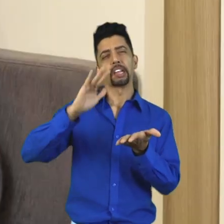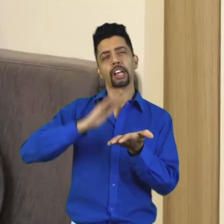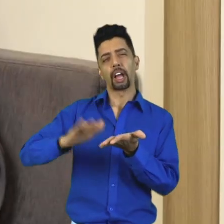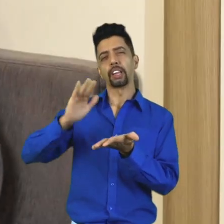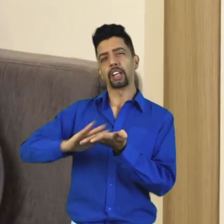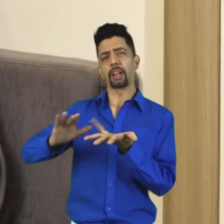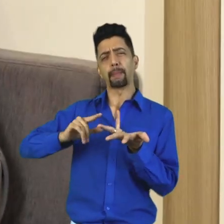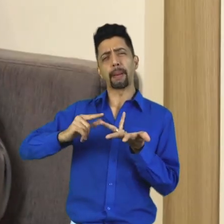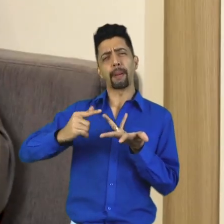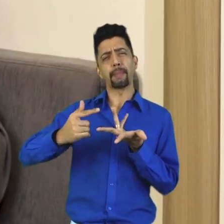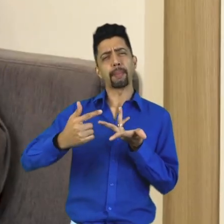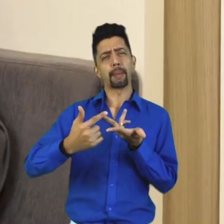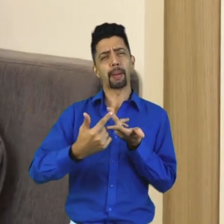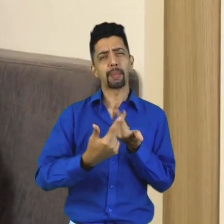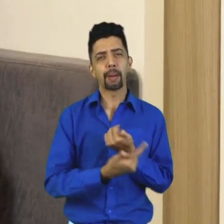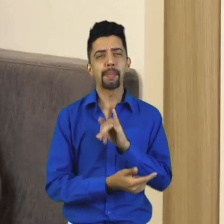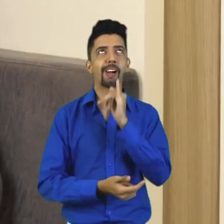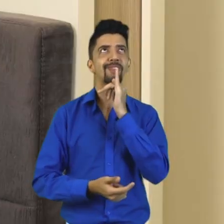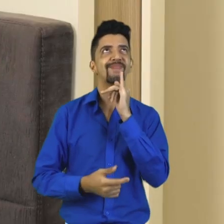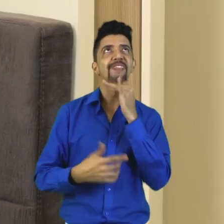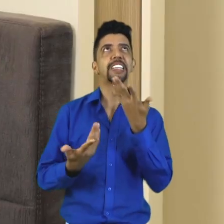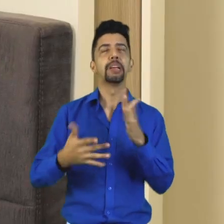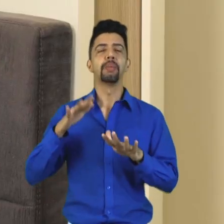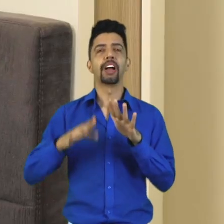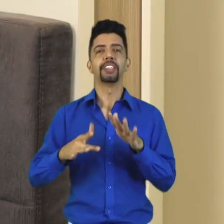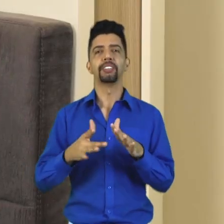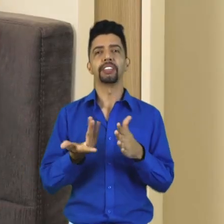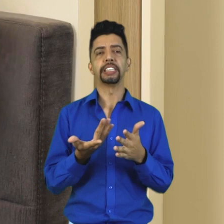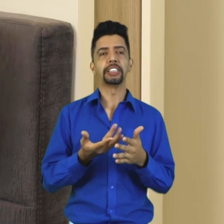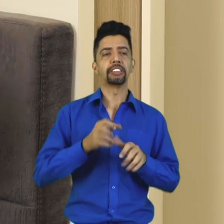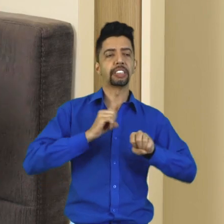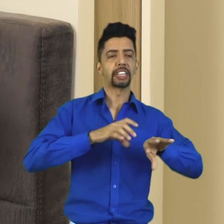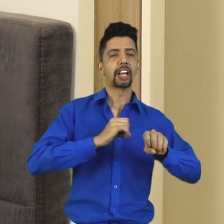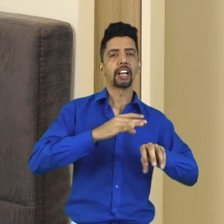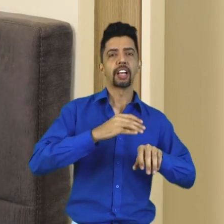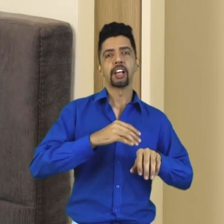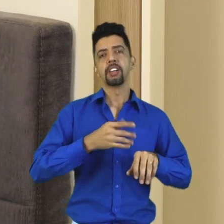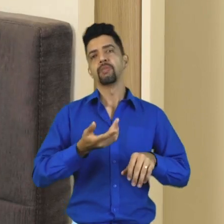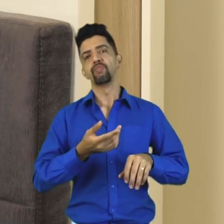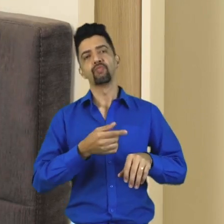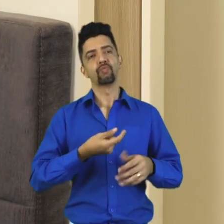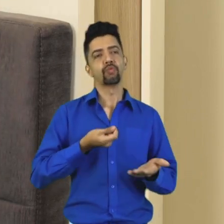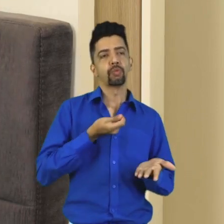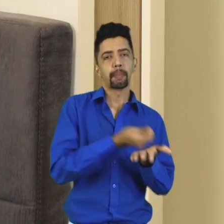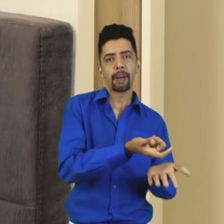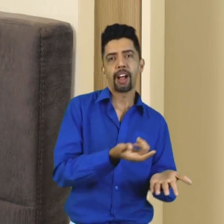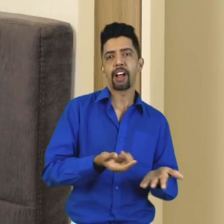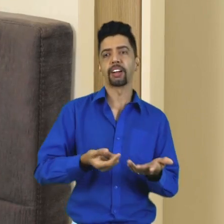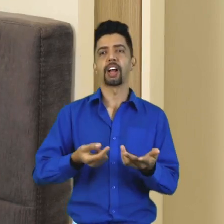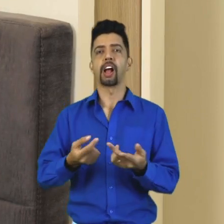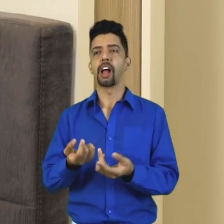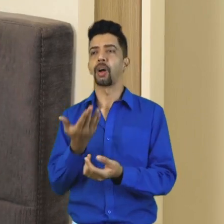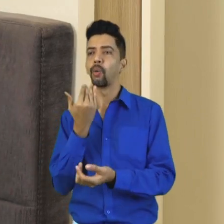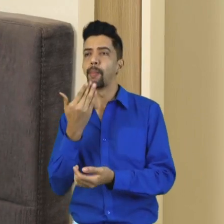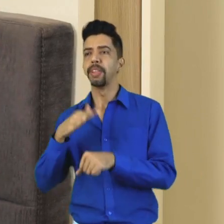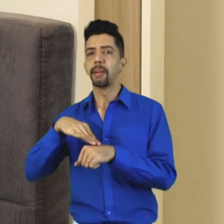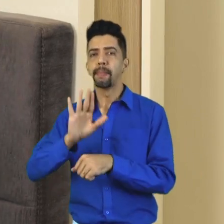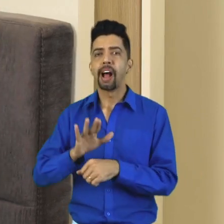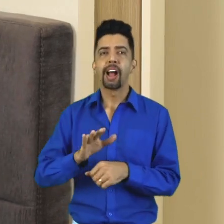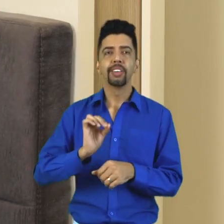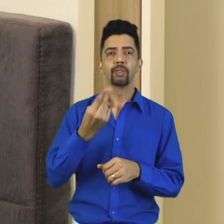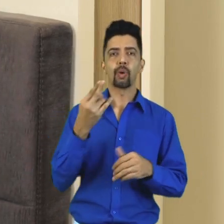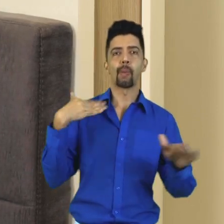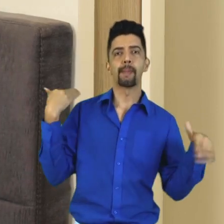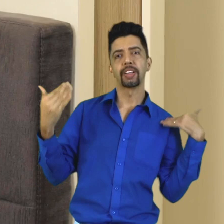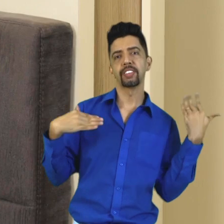mês, independentemente do que ela consome. Ah, uns consomem mais com a educação, outros consomem mais com a alimentação, outros